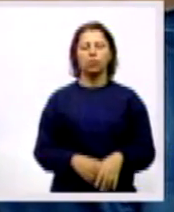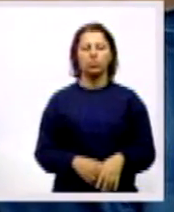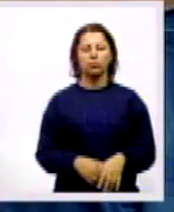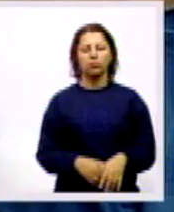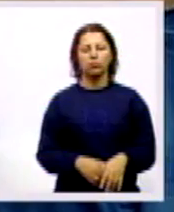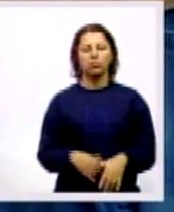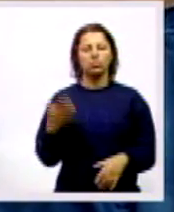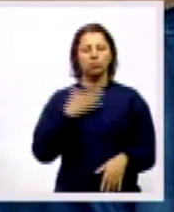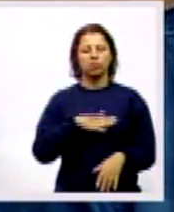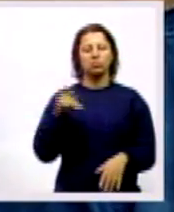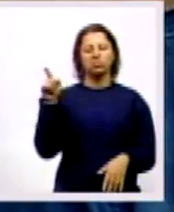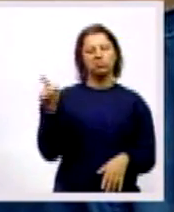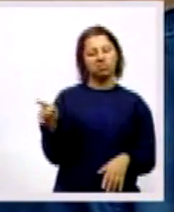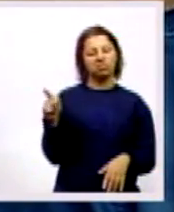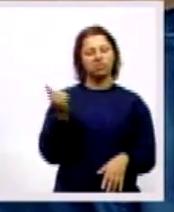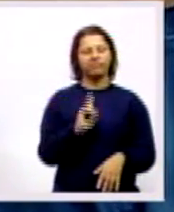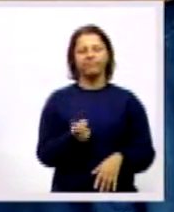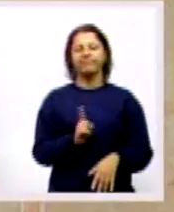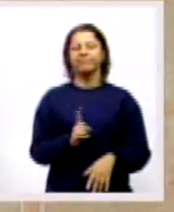Não gostei desse padre, não.